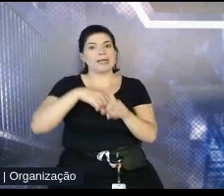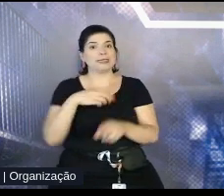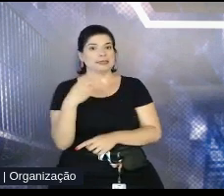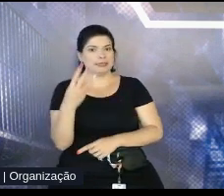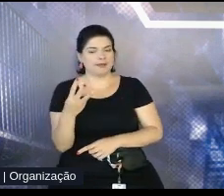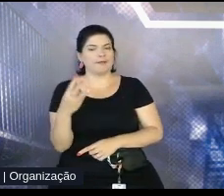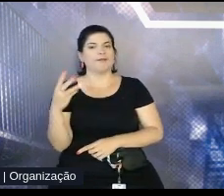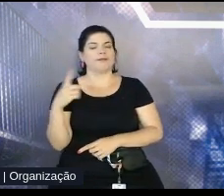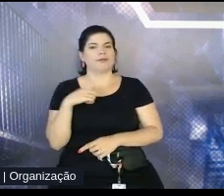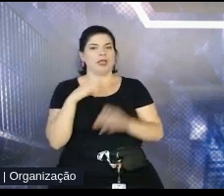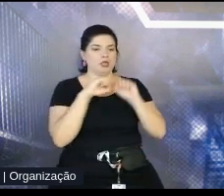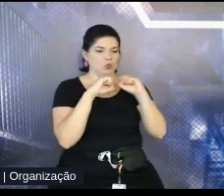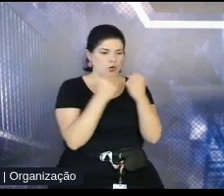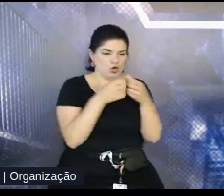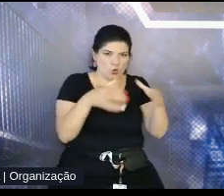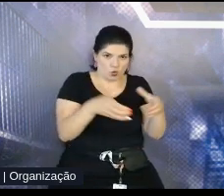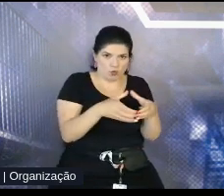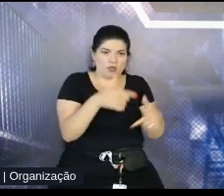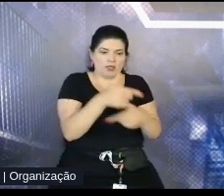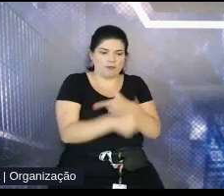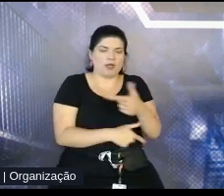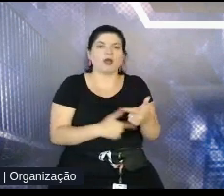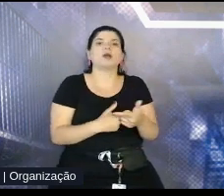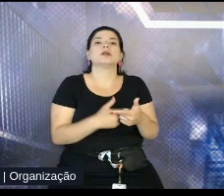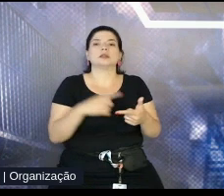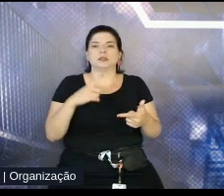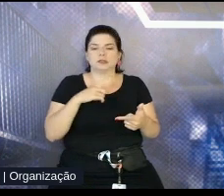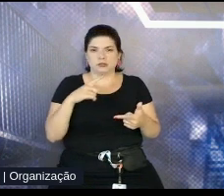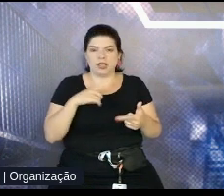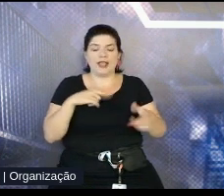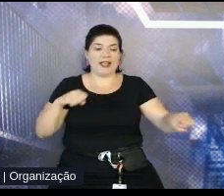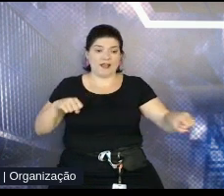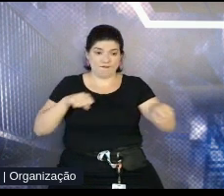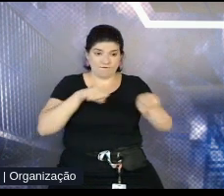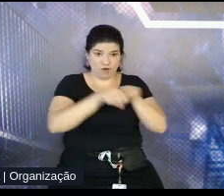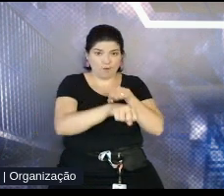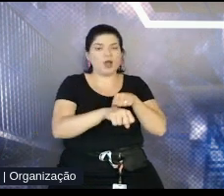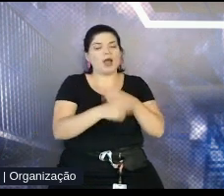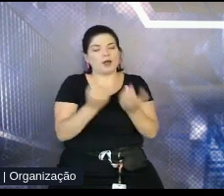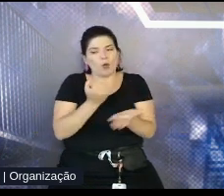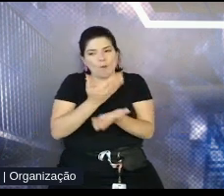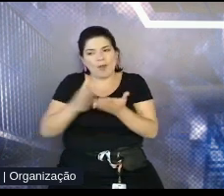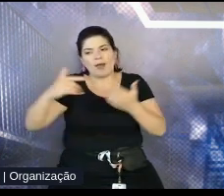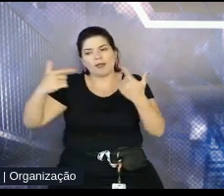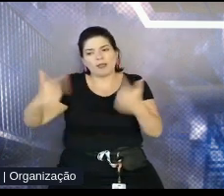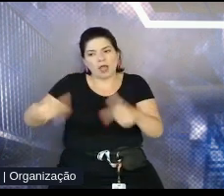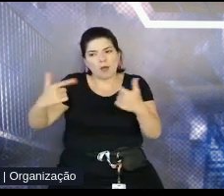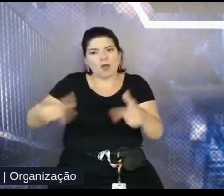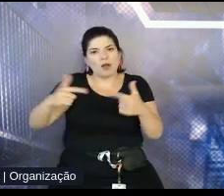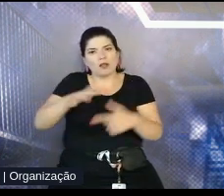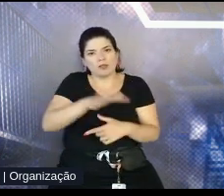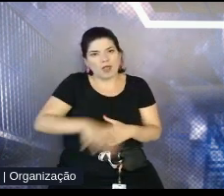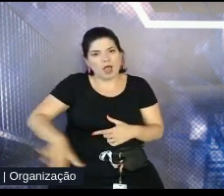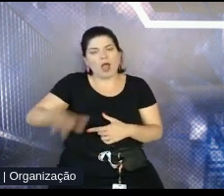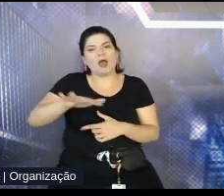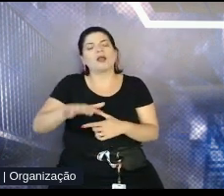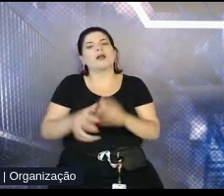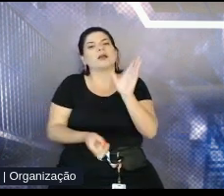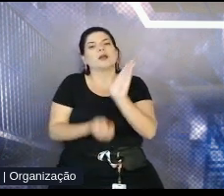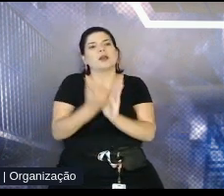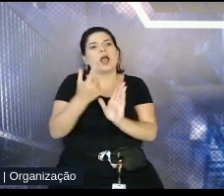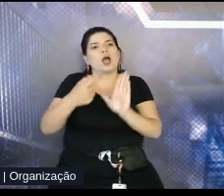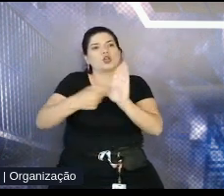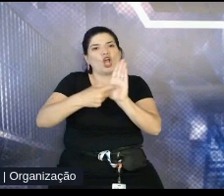de squad, fecha a formação do Catalisa e depois já está performando na parte de desenvolvimento de software. E